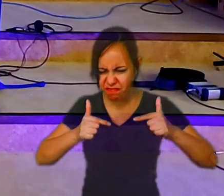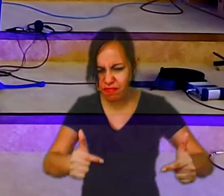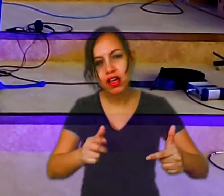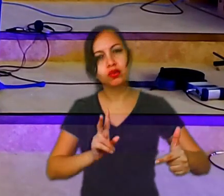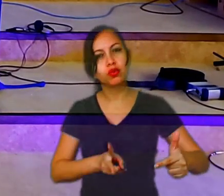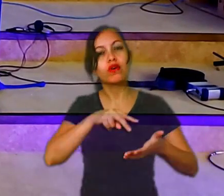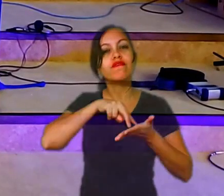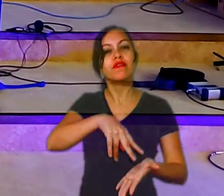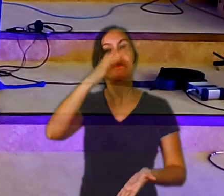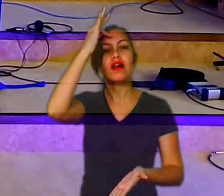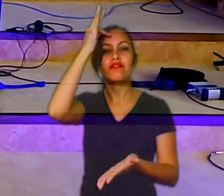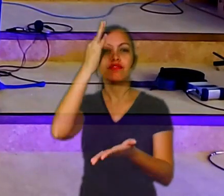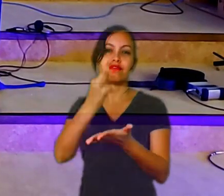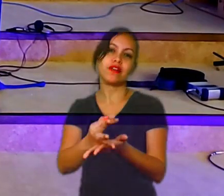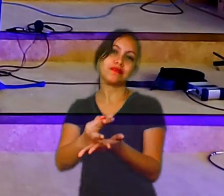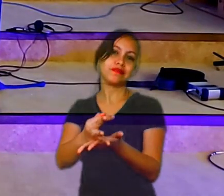firmes na fé.